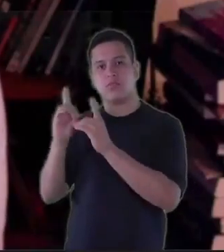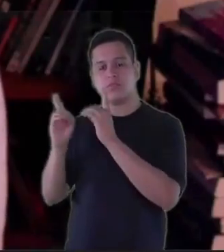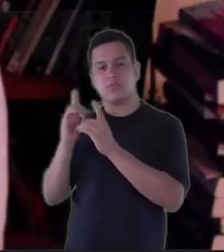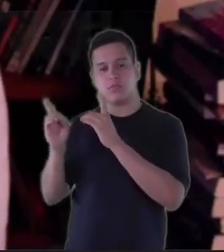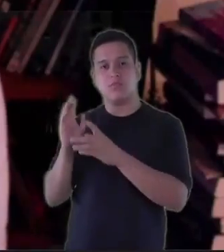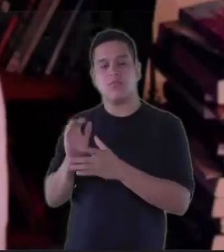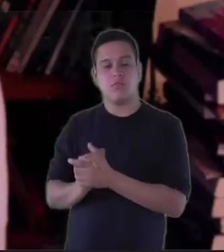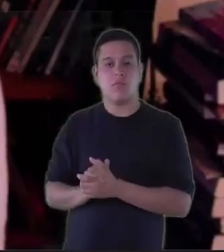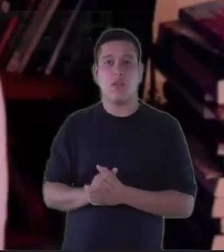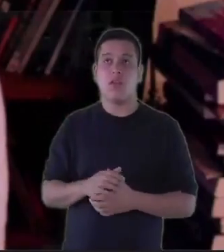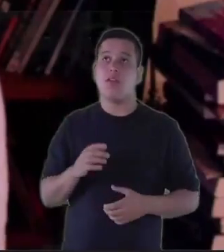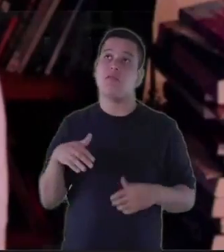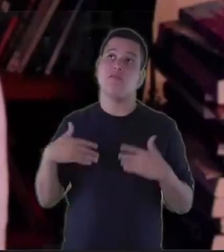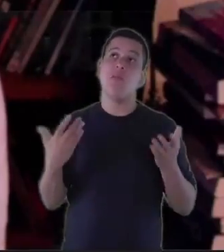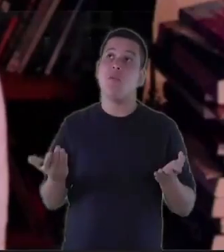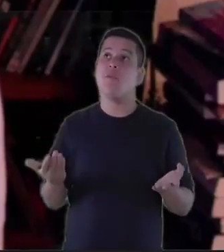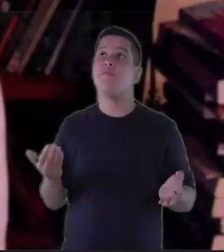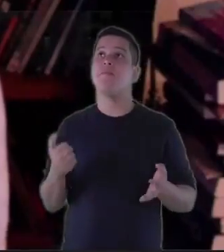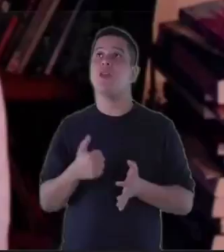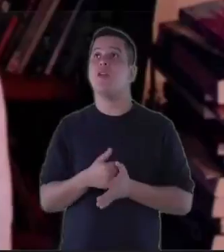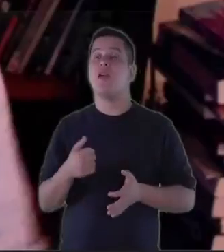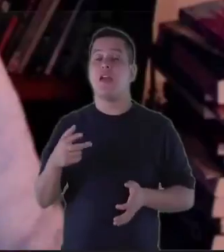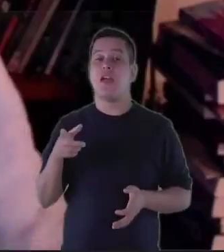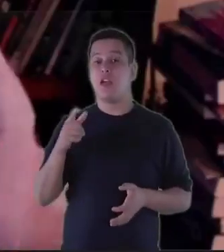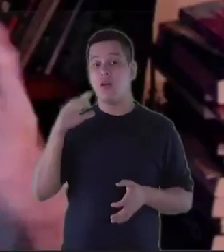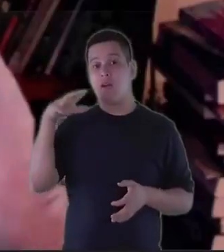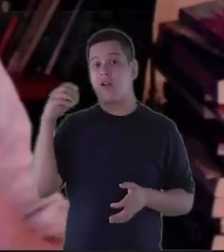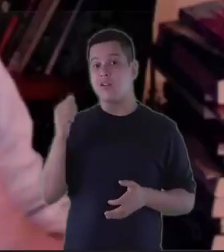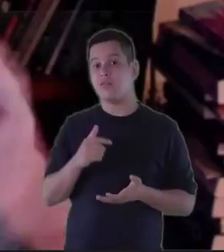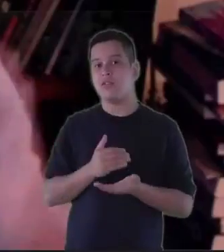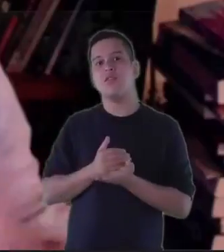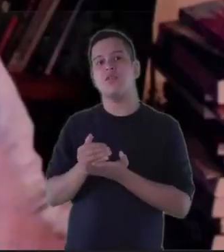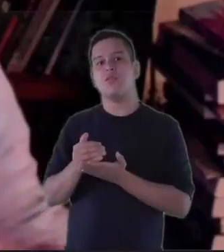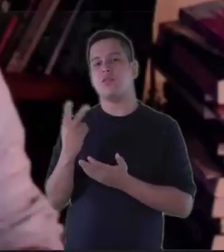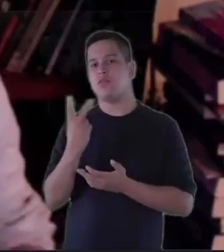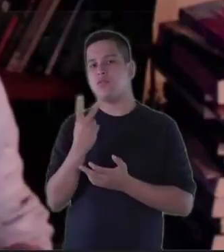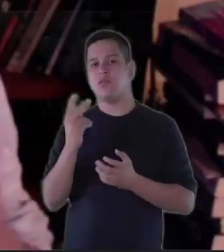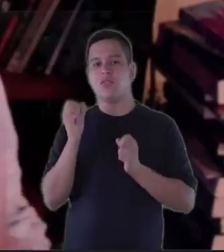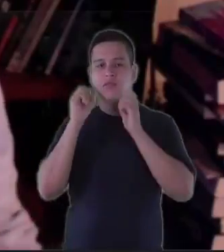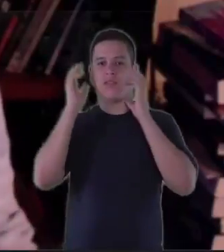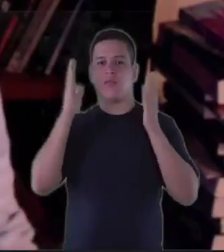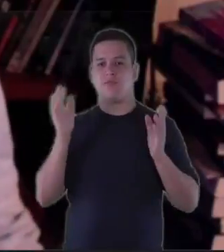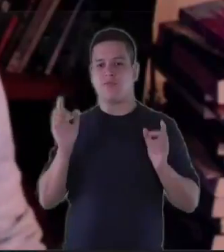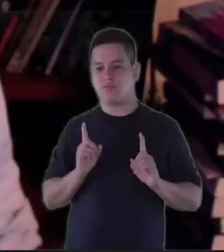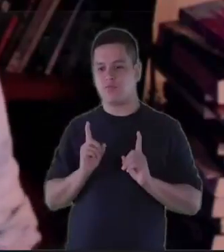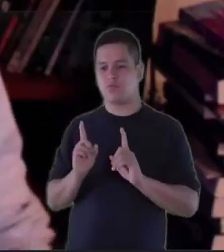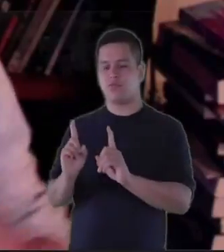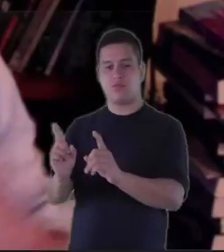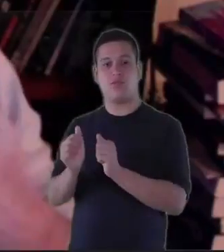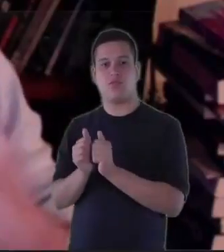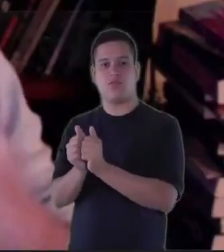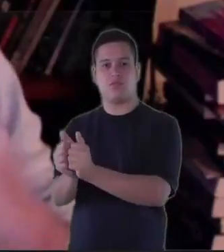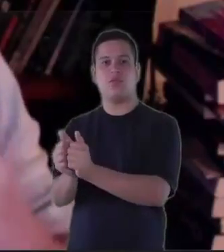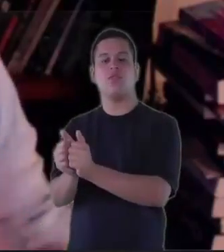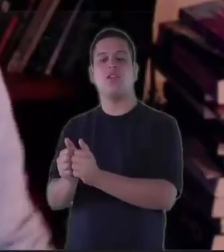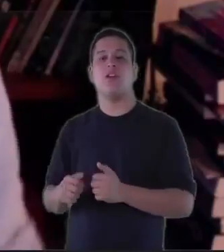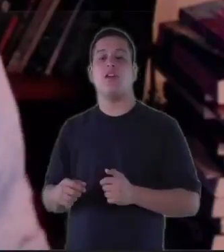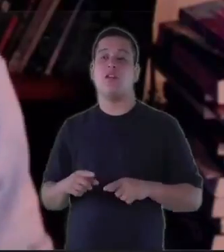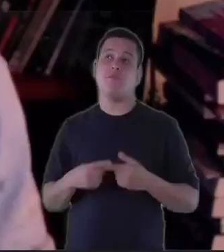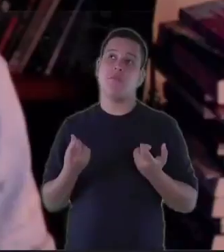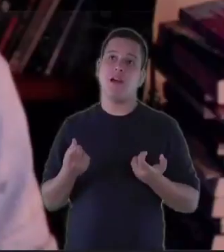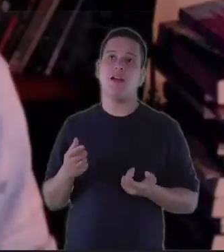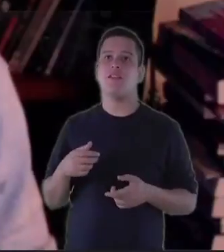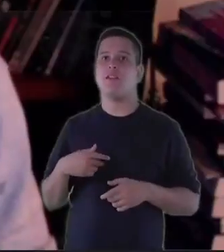tudo. Então, foi assim que começou. As duas paixões, música e literatura, começaram juntas, mas a realização